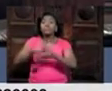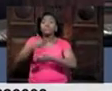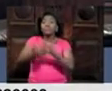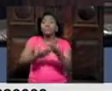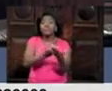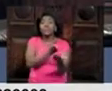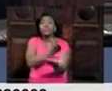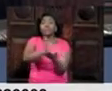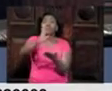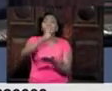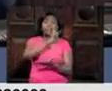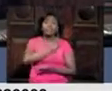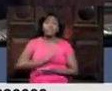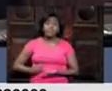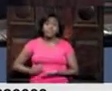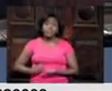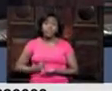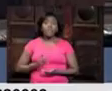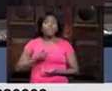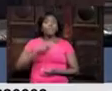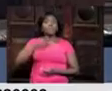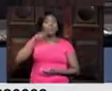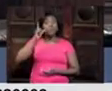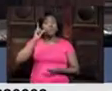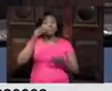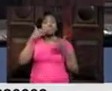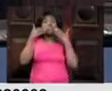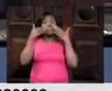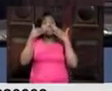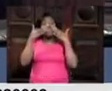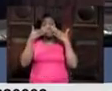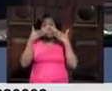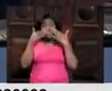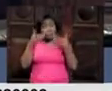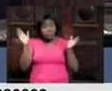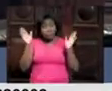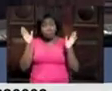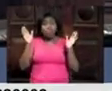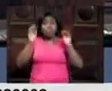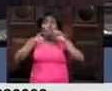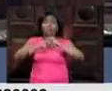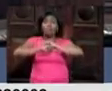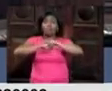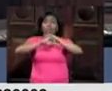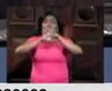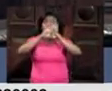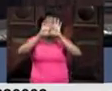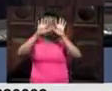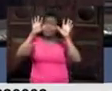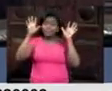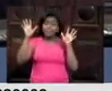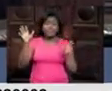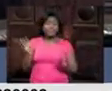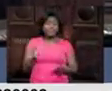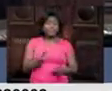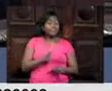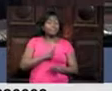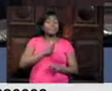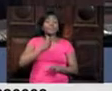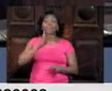golpista, que ontem se revelou na sua mais clara e abjeta